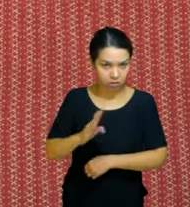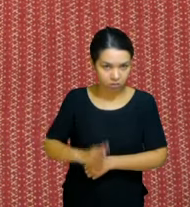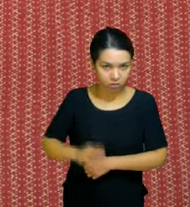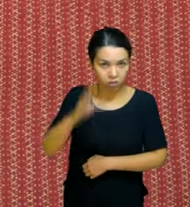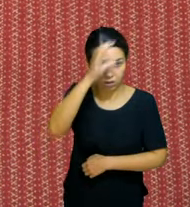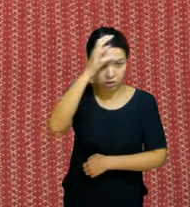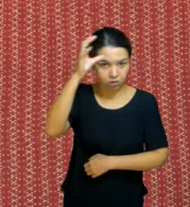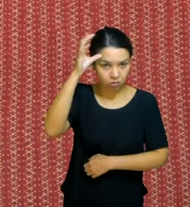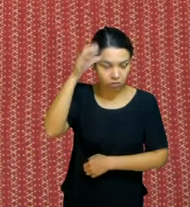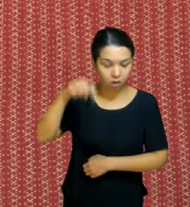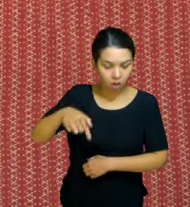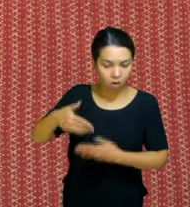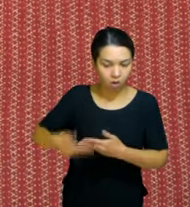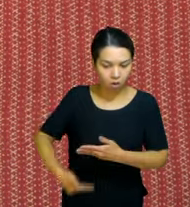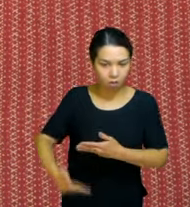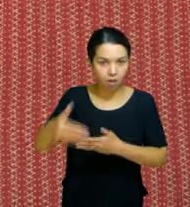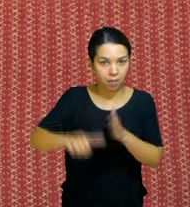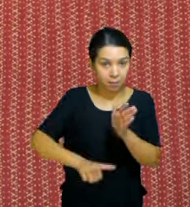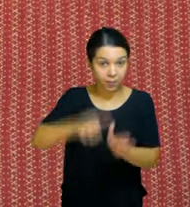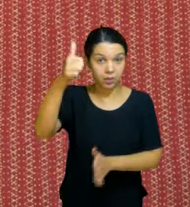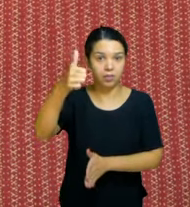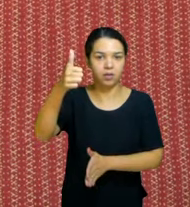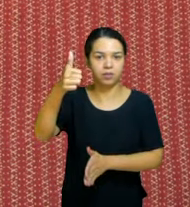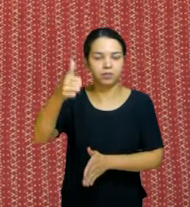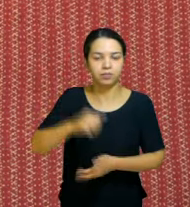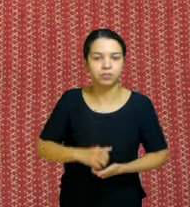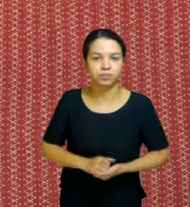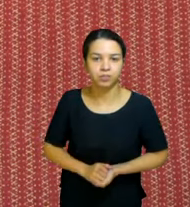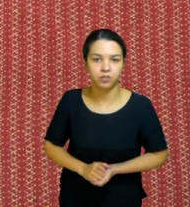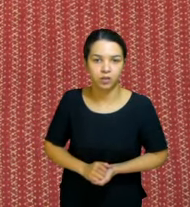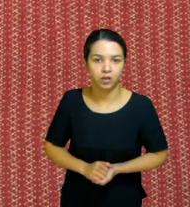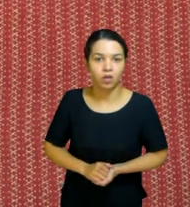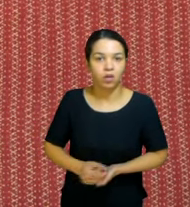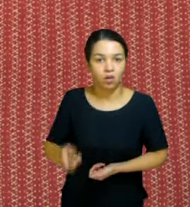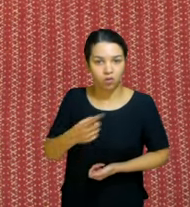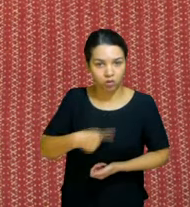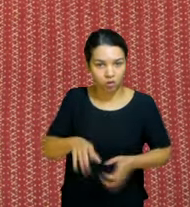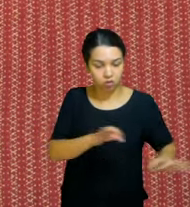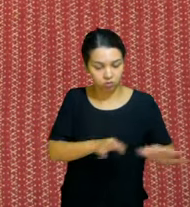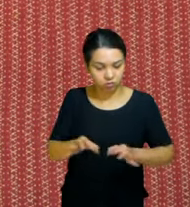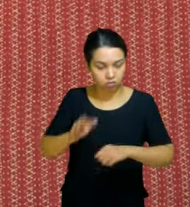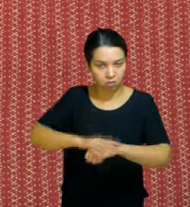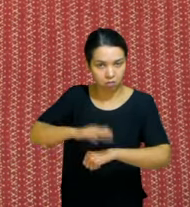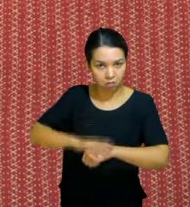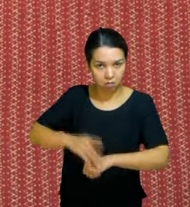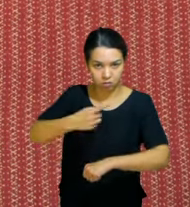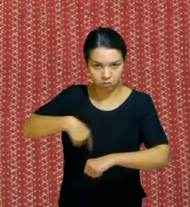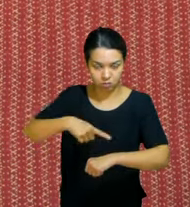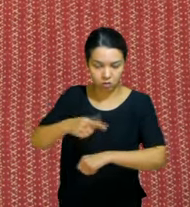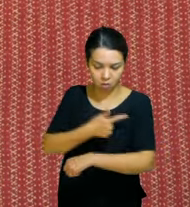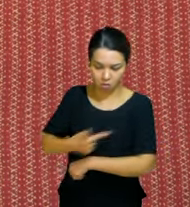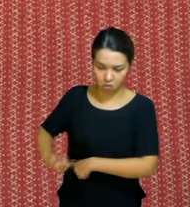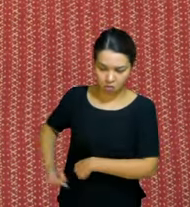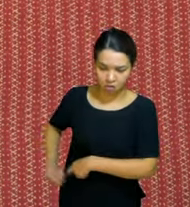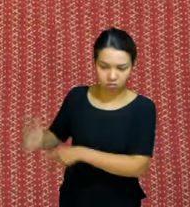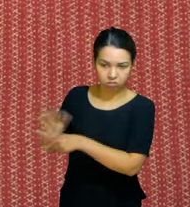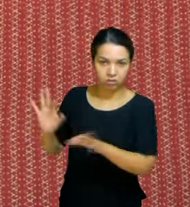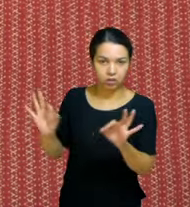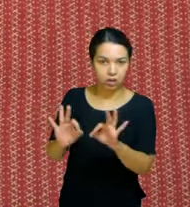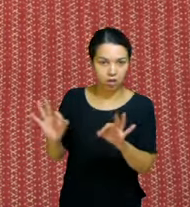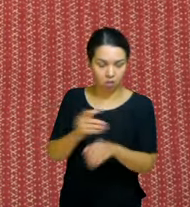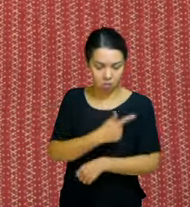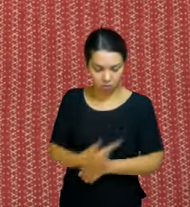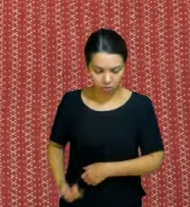estadual para pessoas com deficiência. E organizávamos por conta própria, sem governo do Estado, sem governo